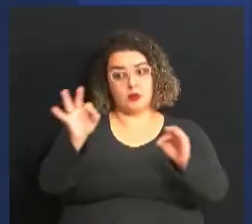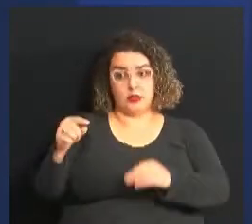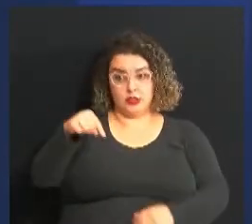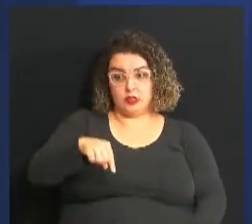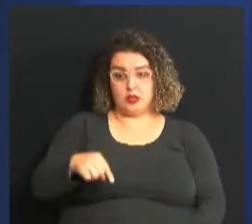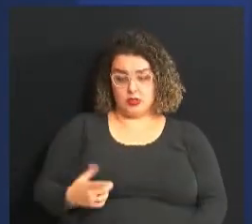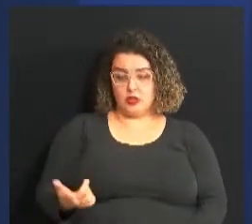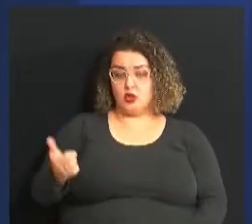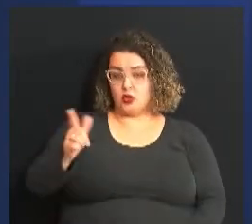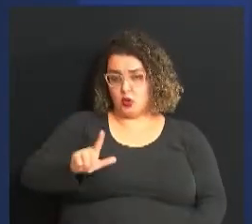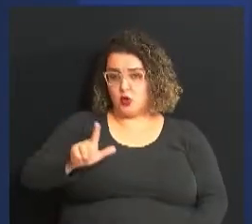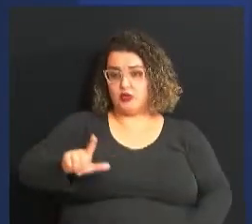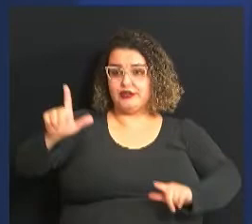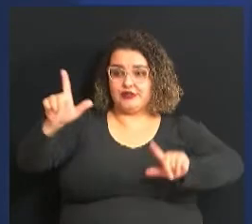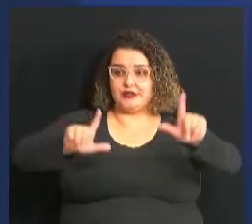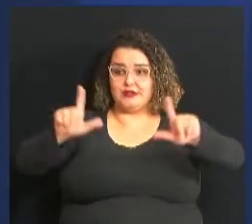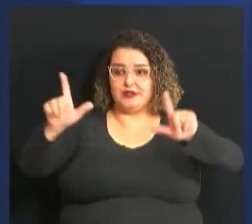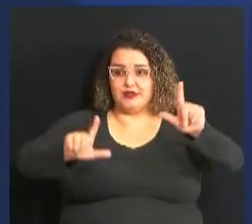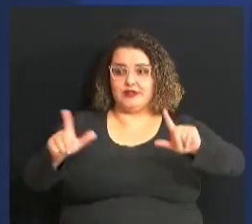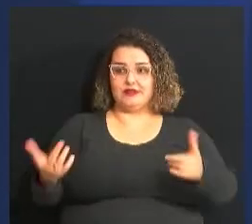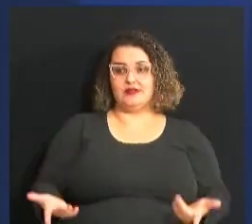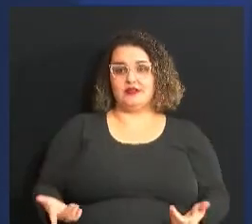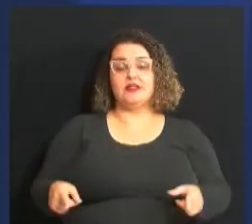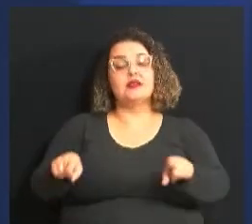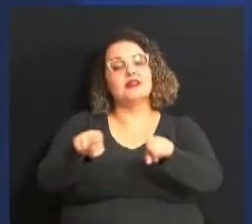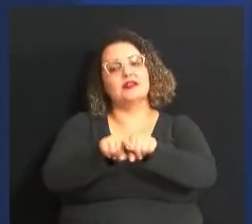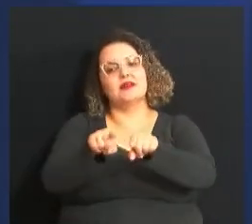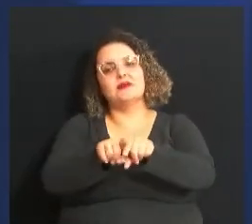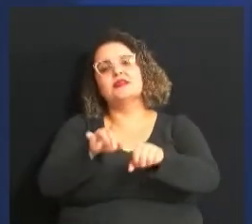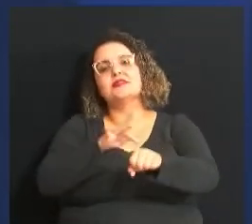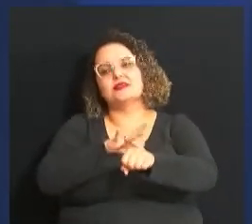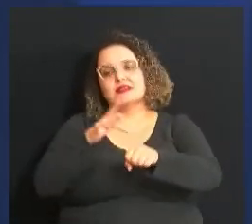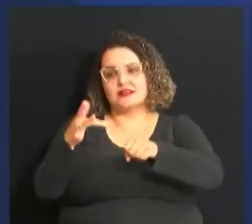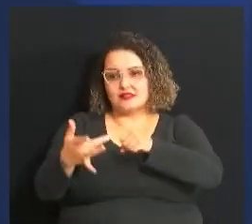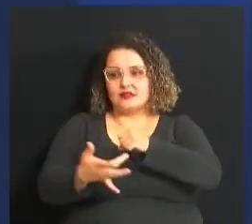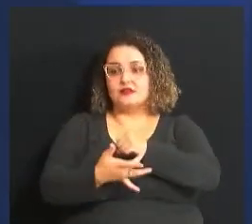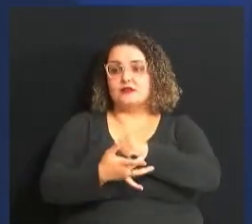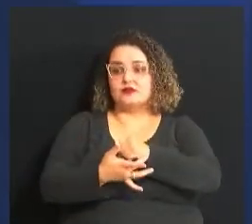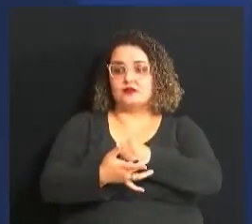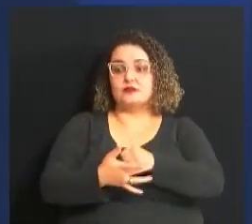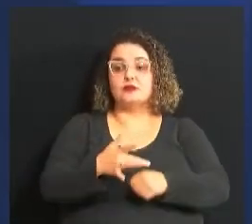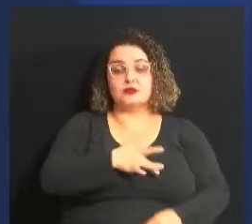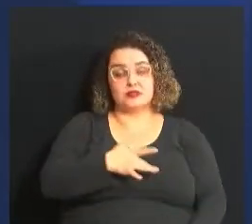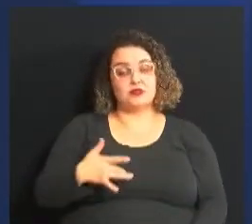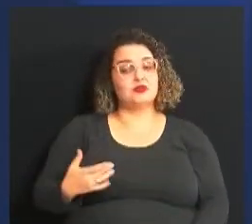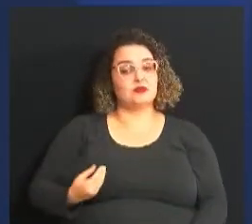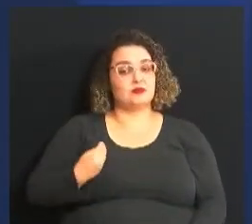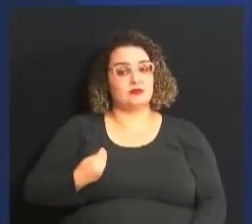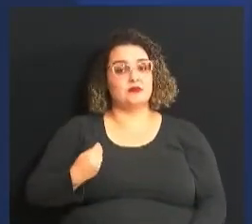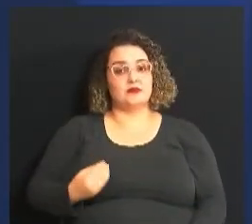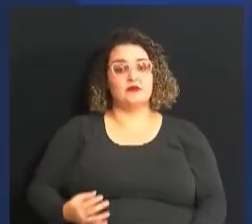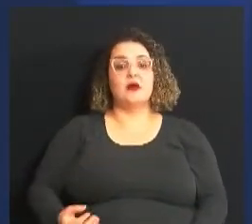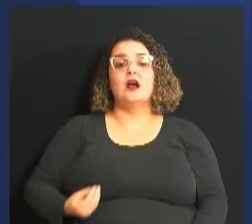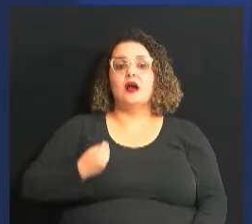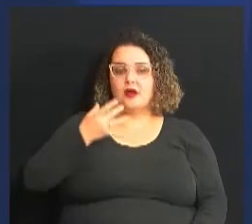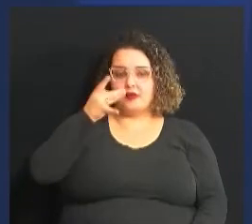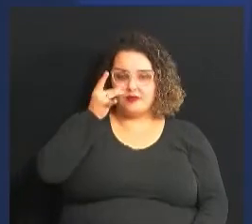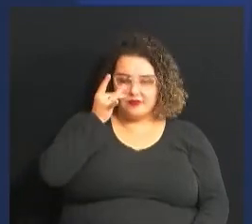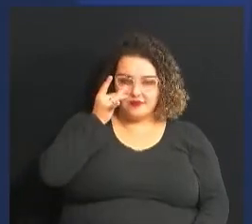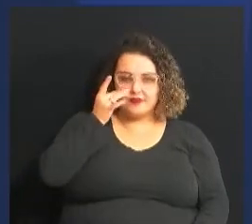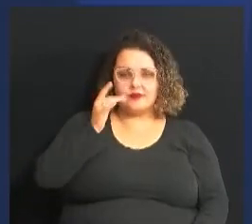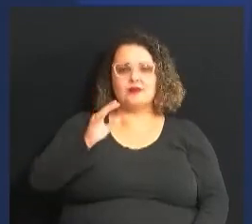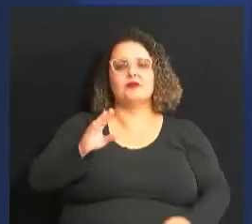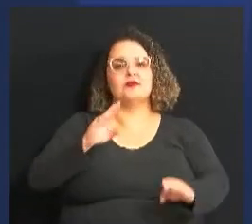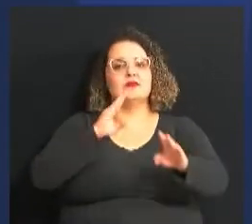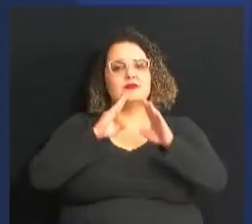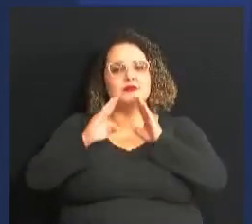sua televisão, na tela da TV e também por meio das nossas redes sociais. O Saúde e Vida está sendo transmitido ao vivo no nosso Facebook